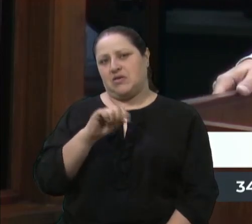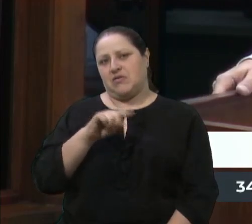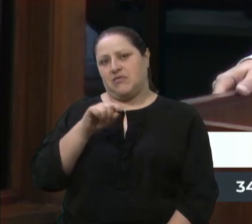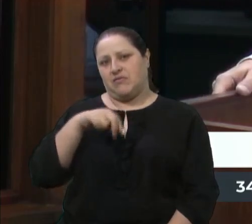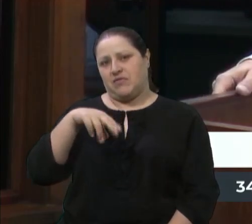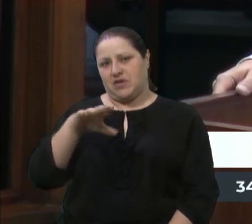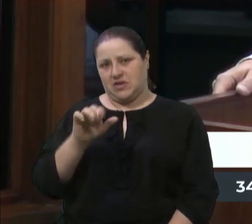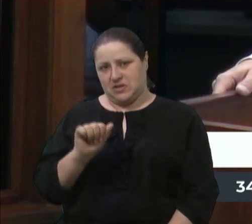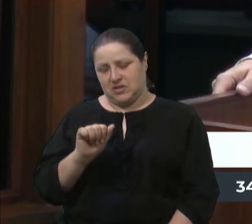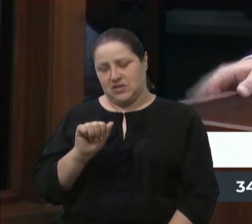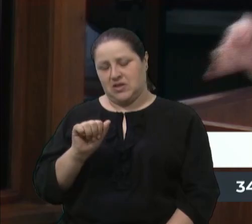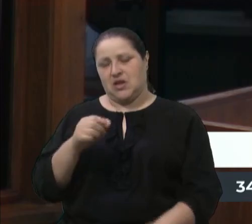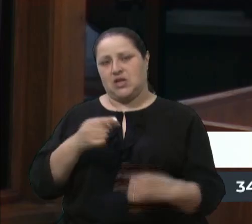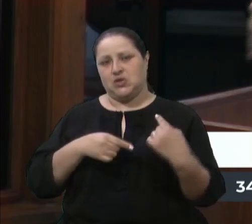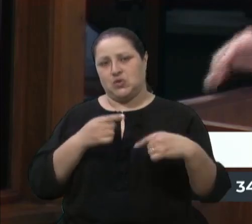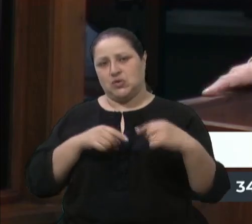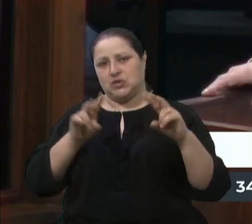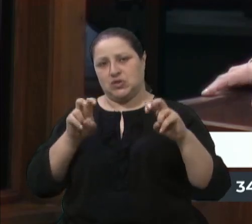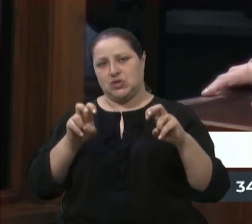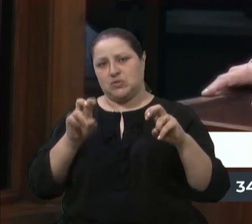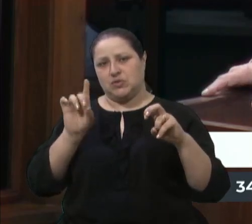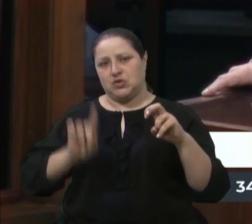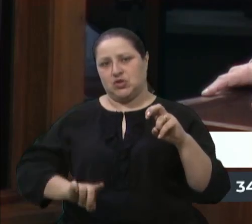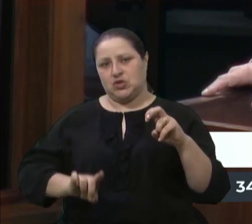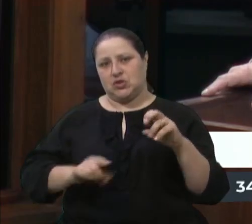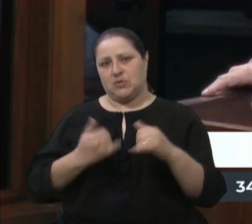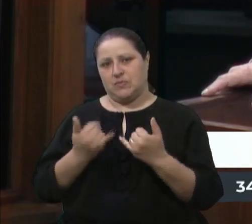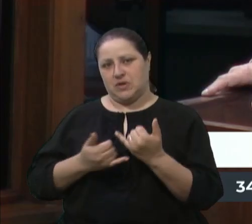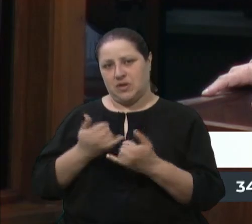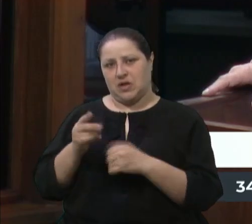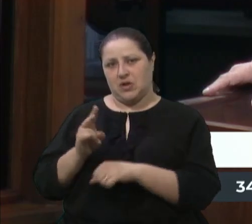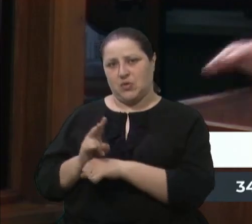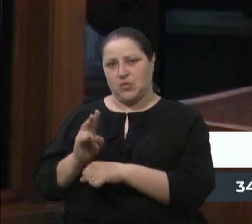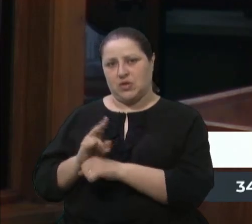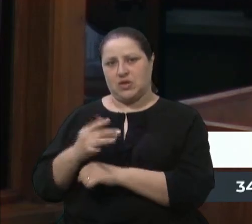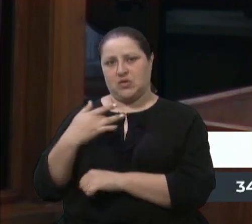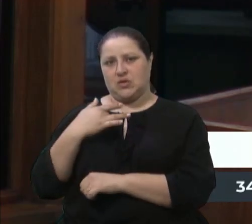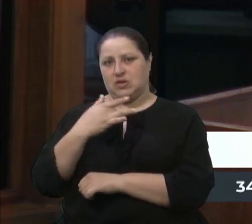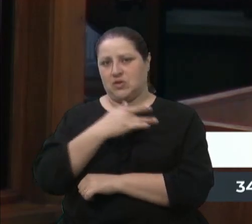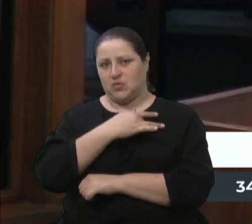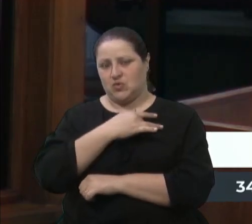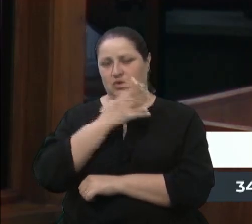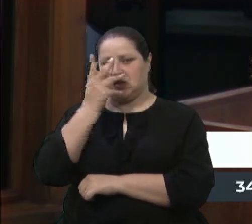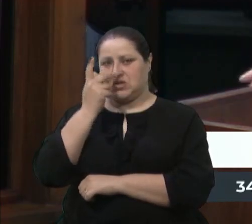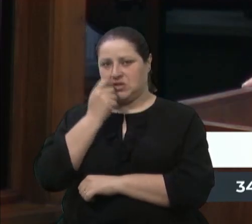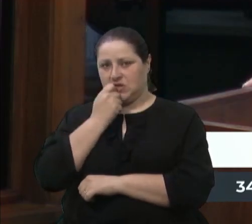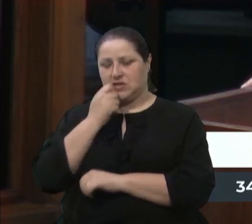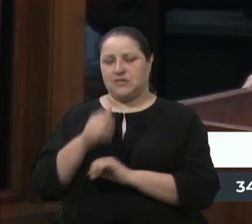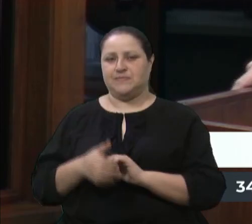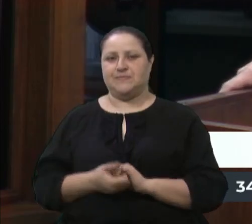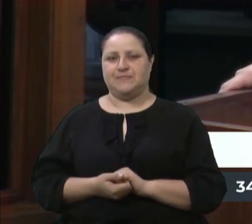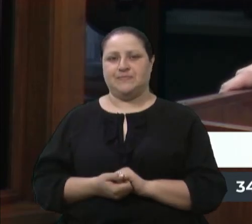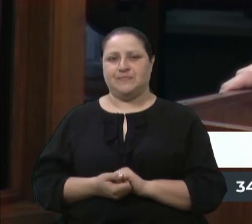do cuidado, da saúde das nossas crianças. No